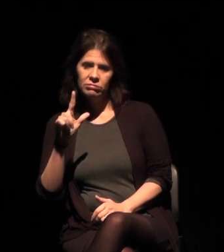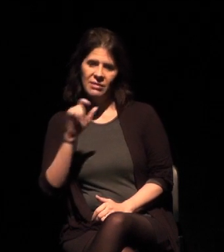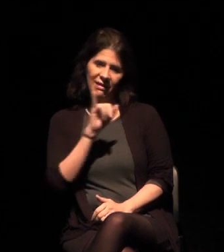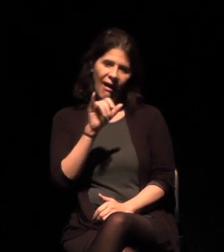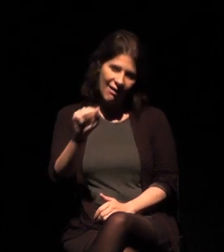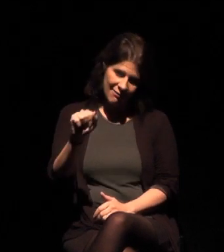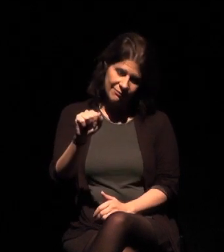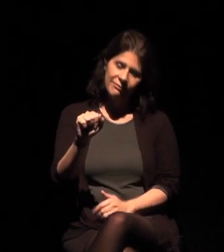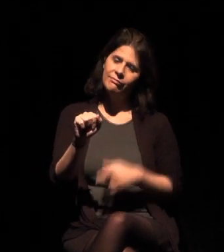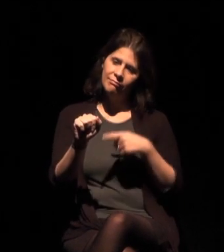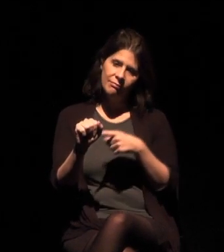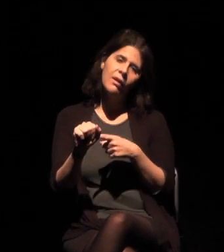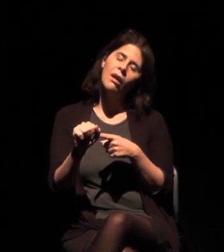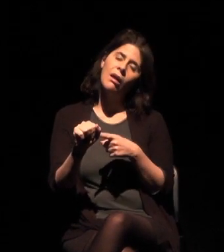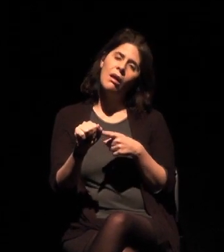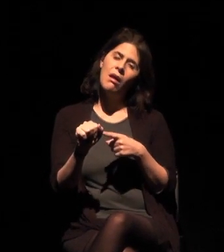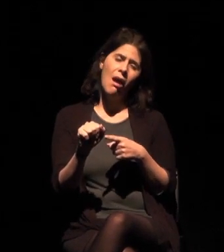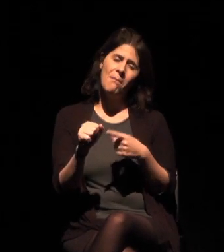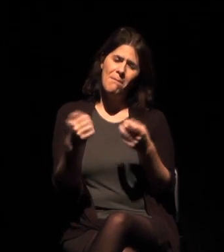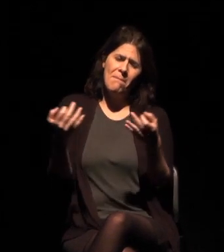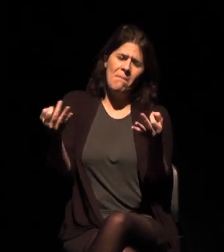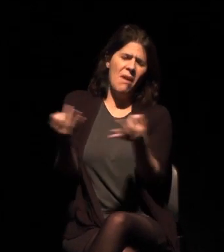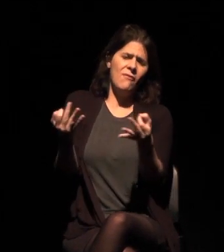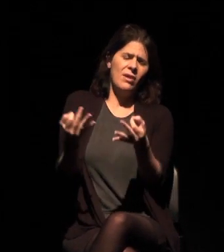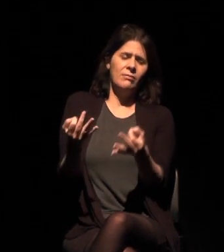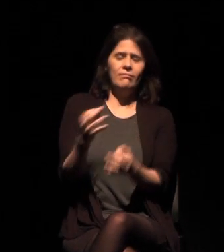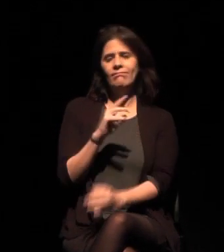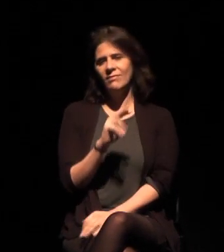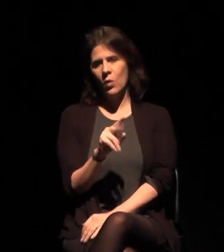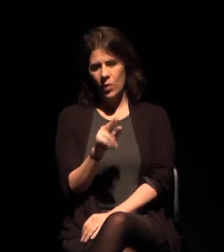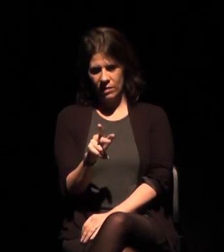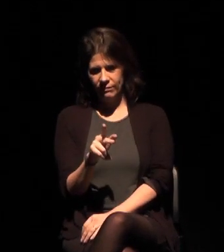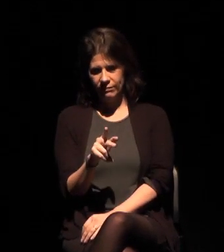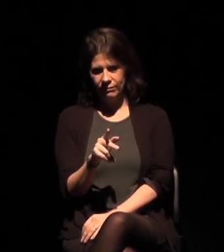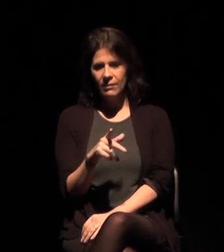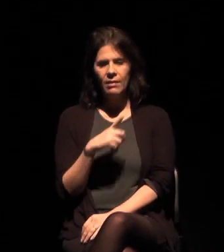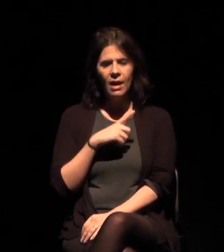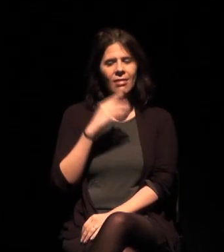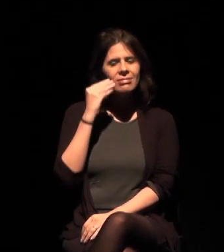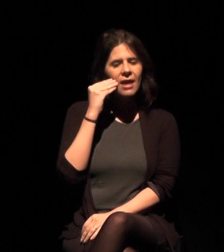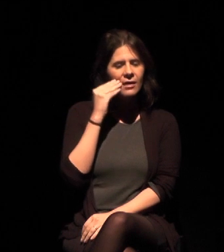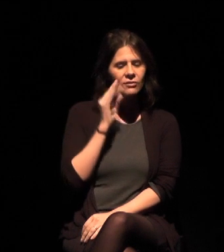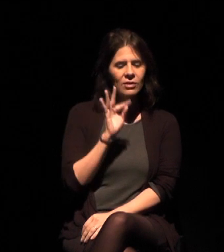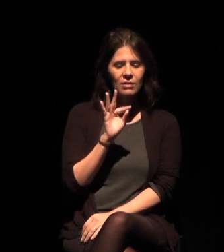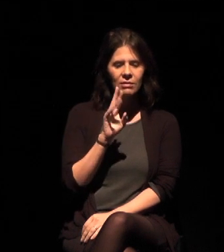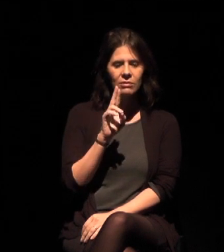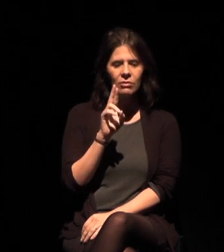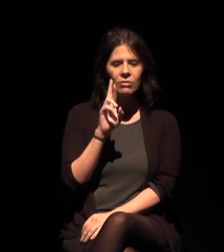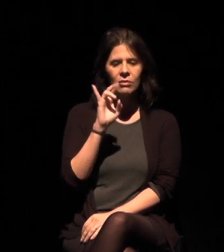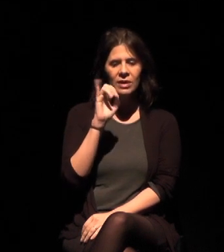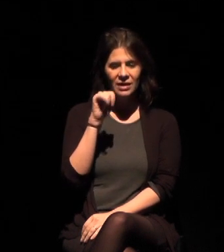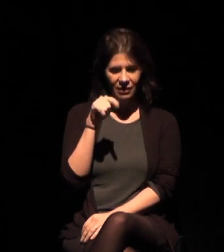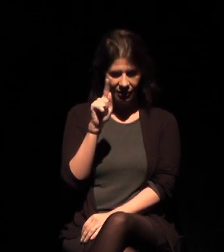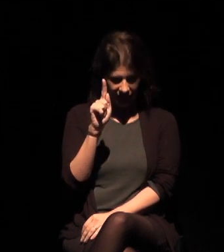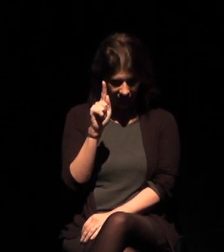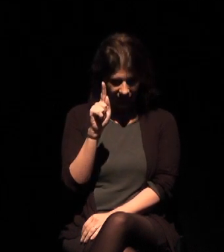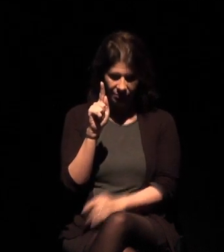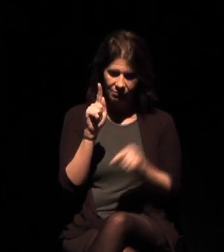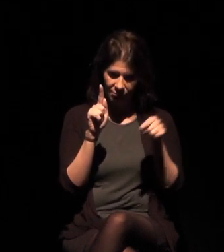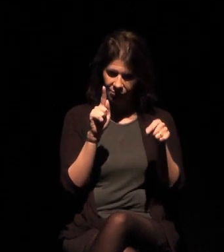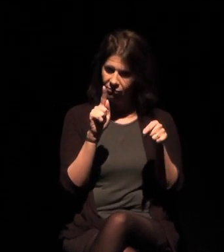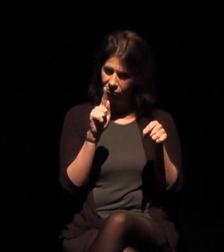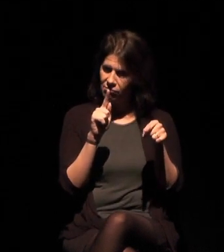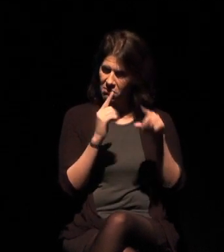ea ideal o ideal no sentido turim né ninguém realmente tem a ilusão na área que a gente